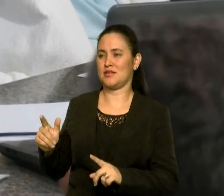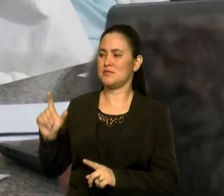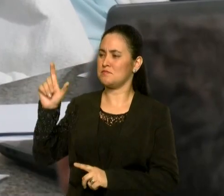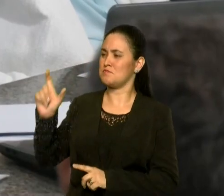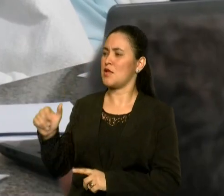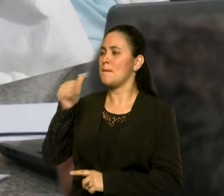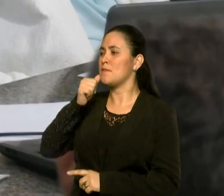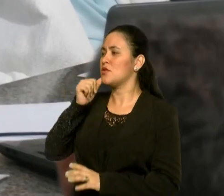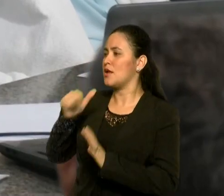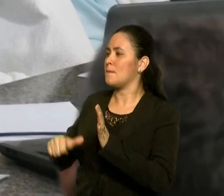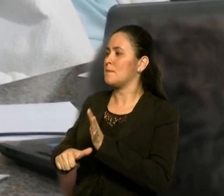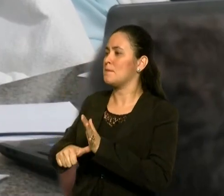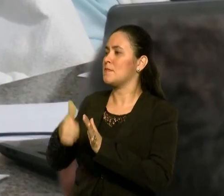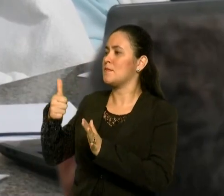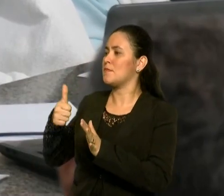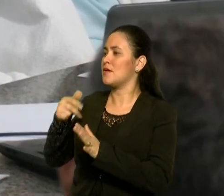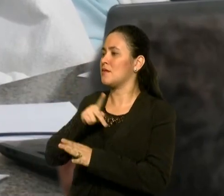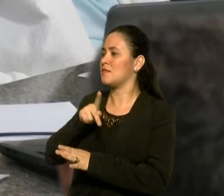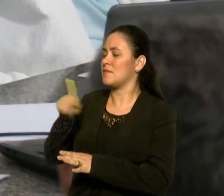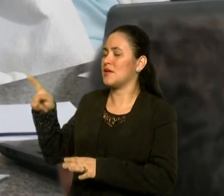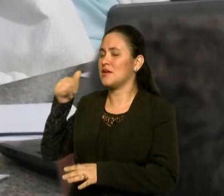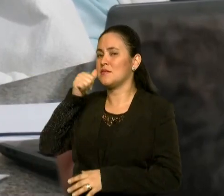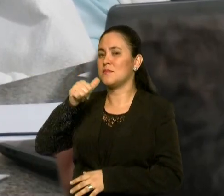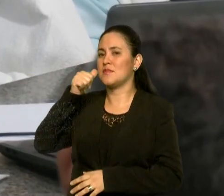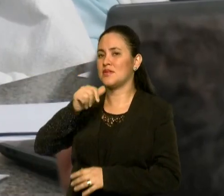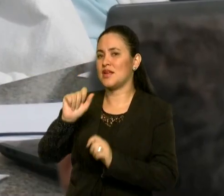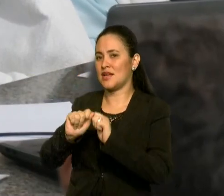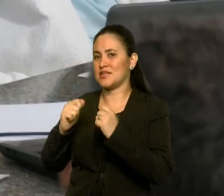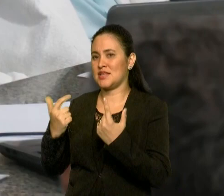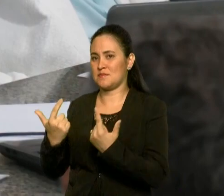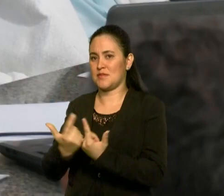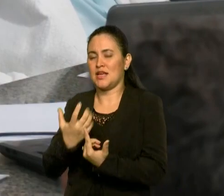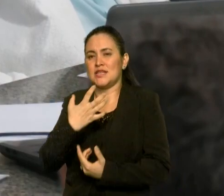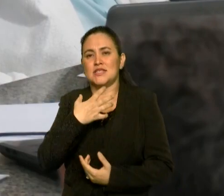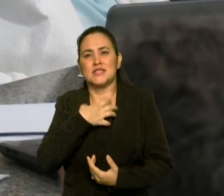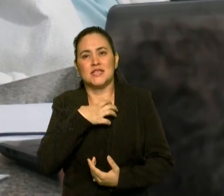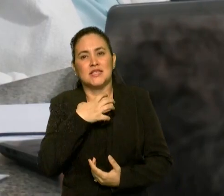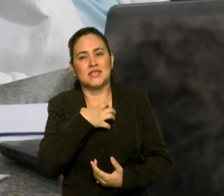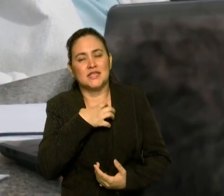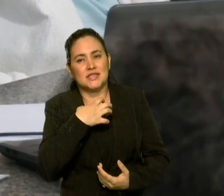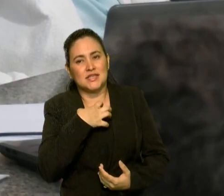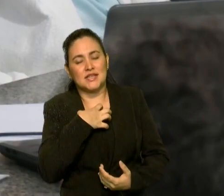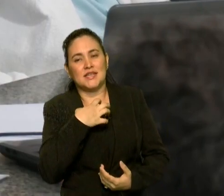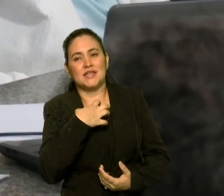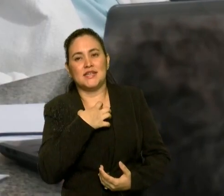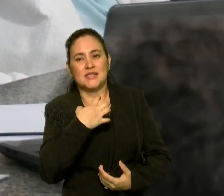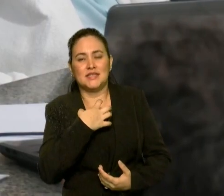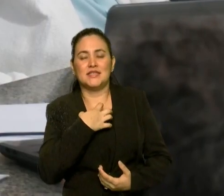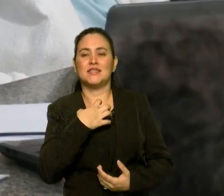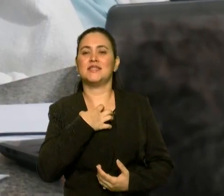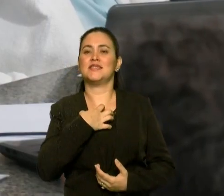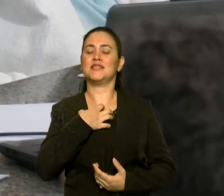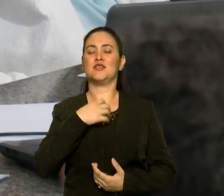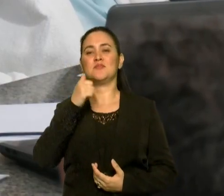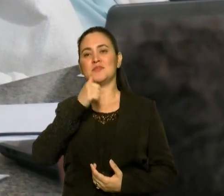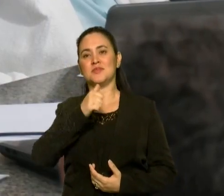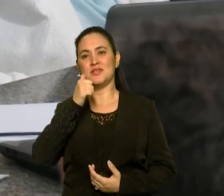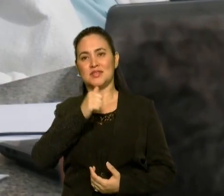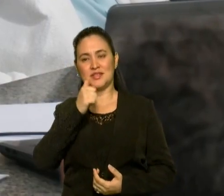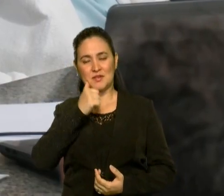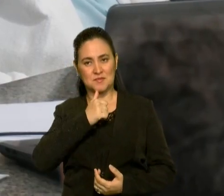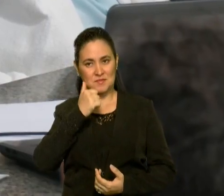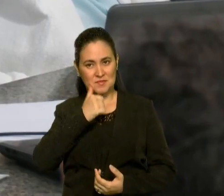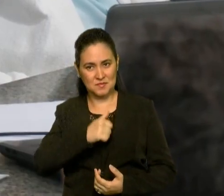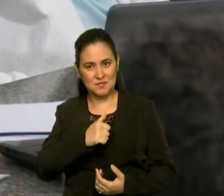a humanização que tem, a sensibilidade feminina que tem, de trazer o Parlamento Estadual, procurar levar o